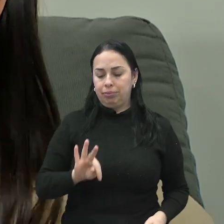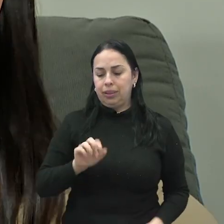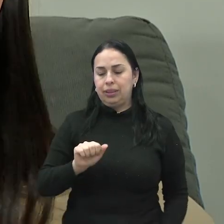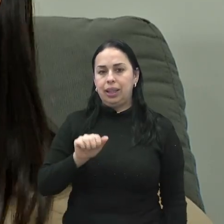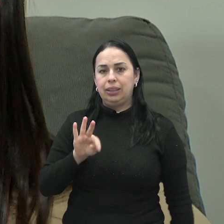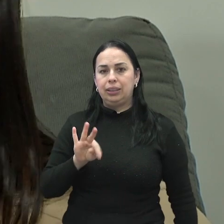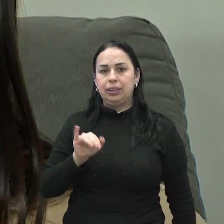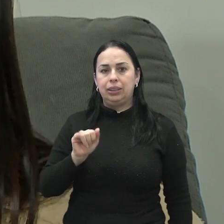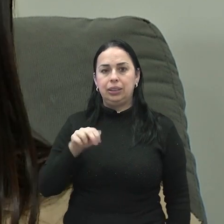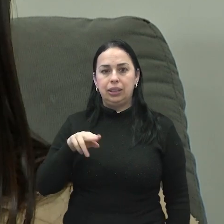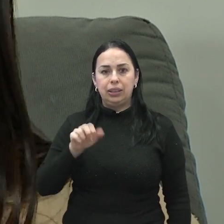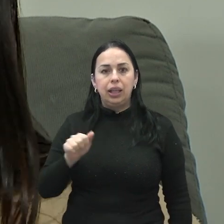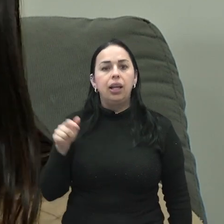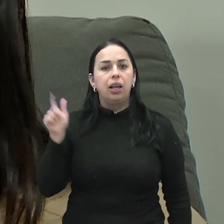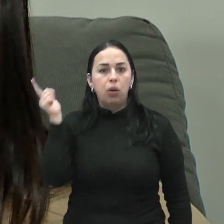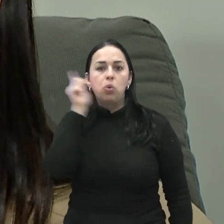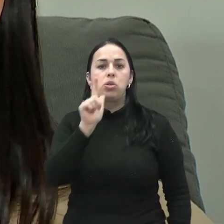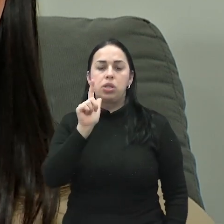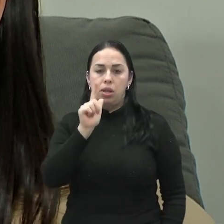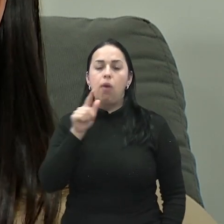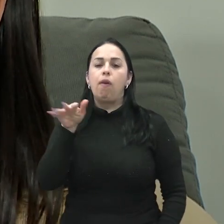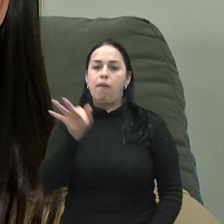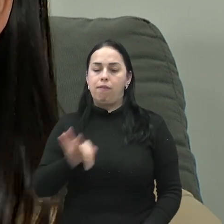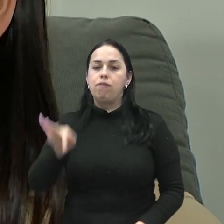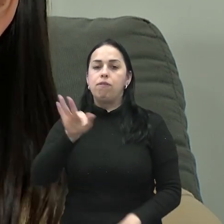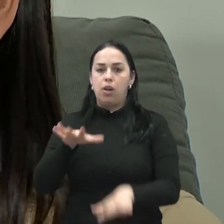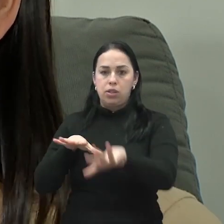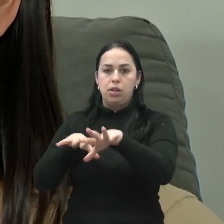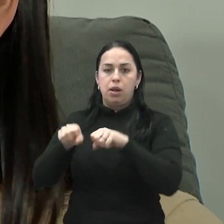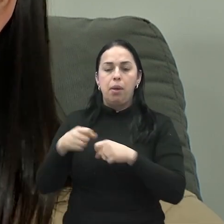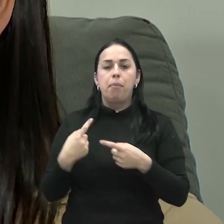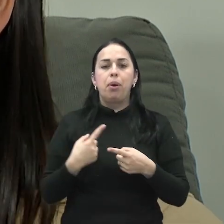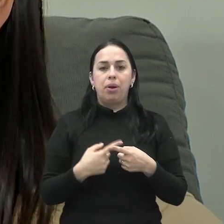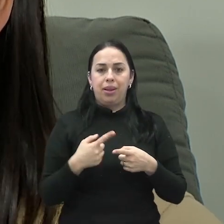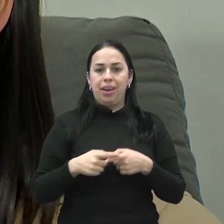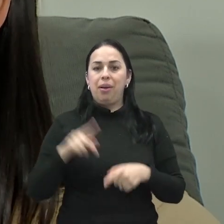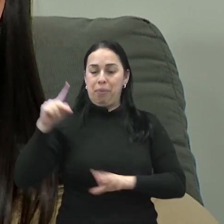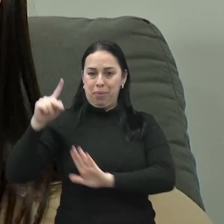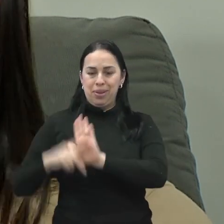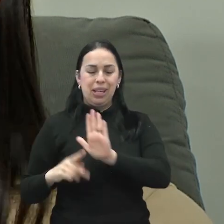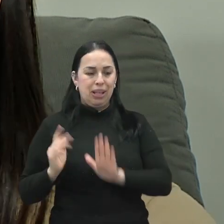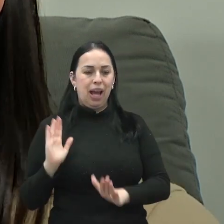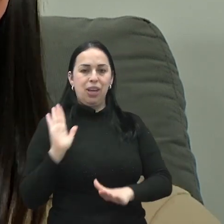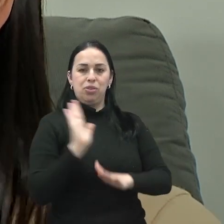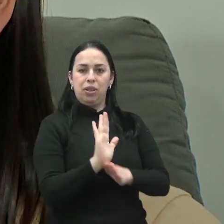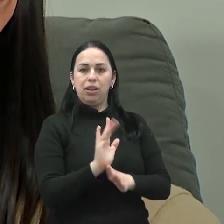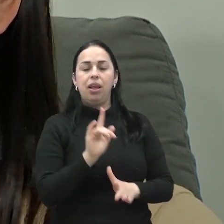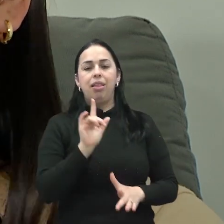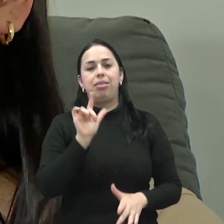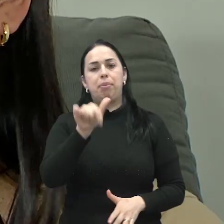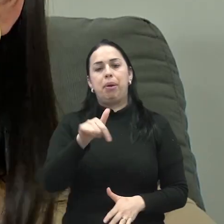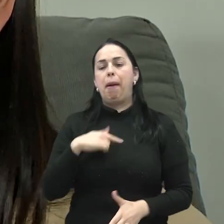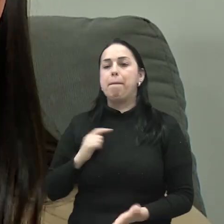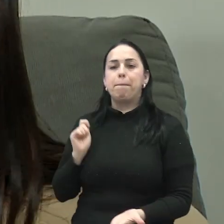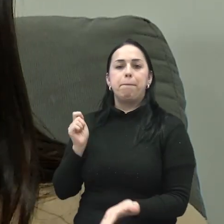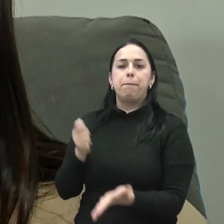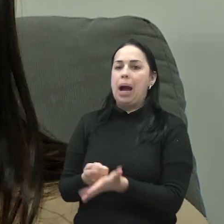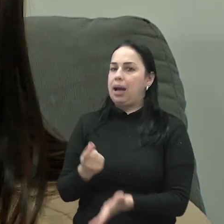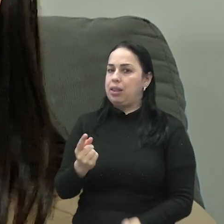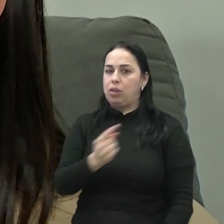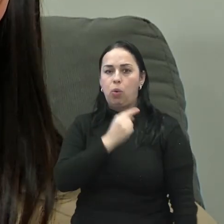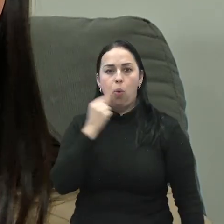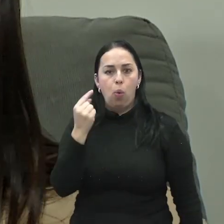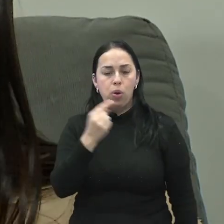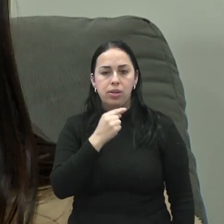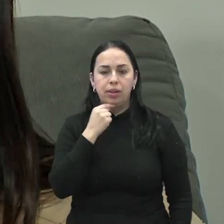FIES. A Tatiana conseguiu se formar no ensino superior graças à ajuda do FIES. Ela também não conseguiu